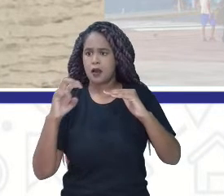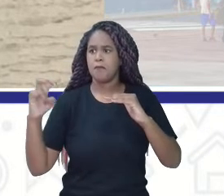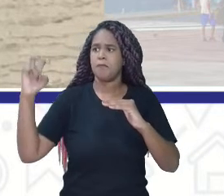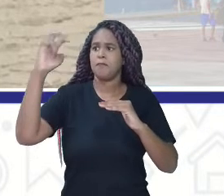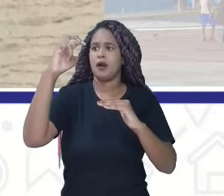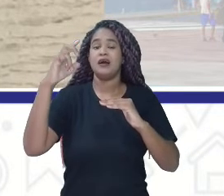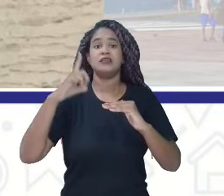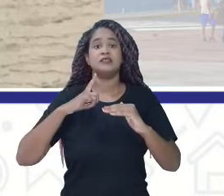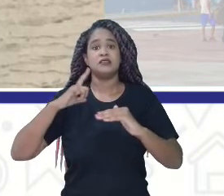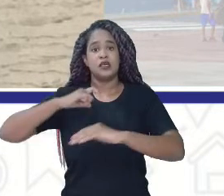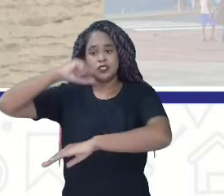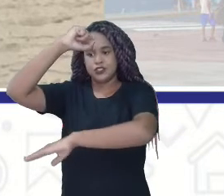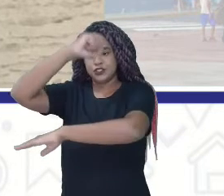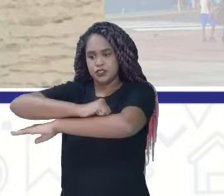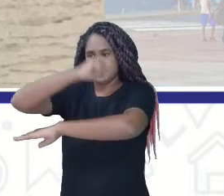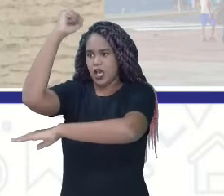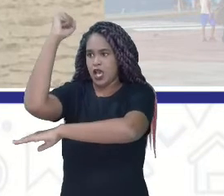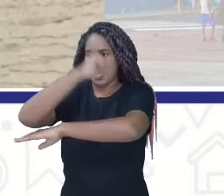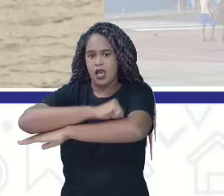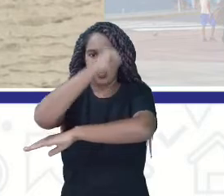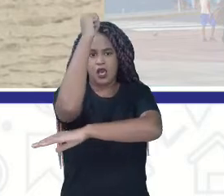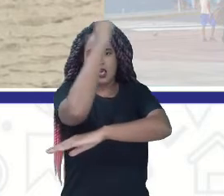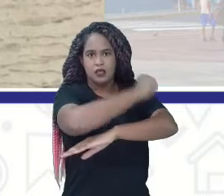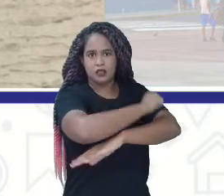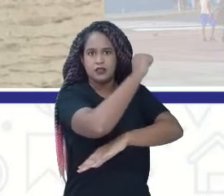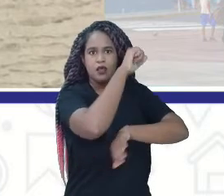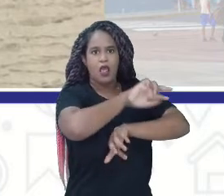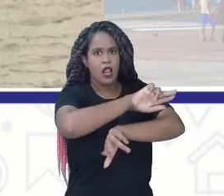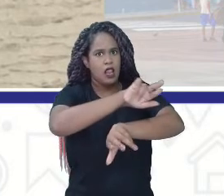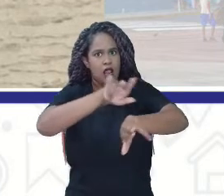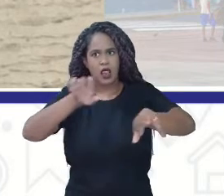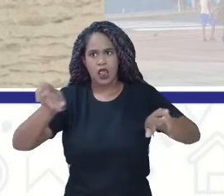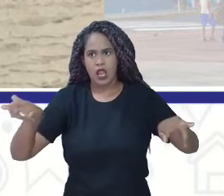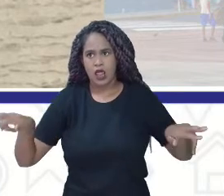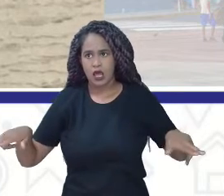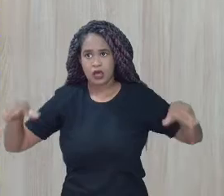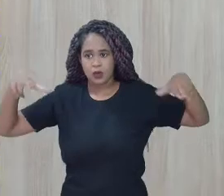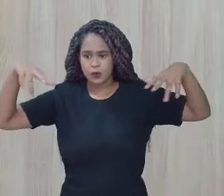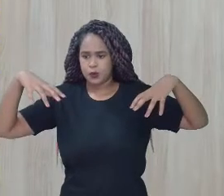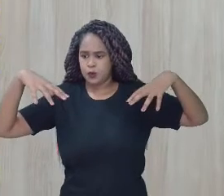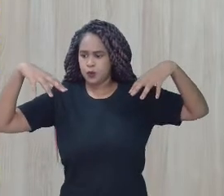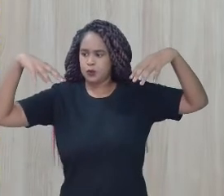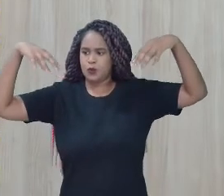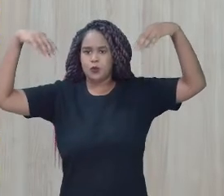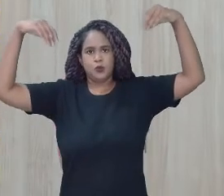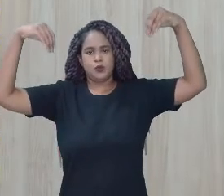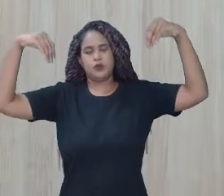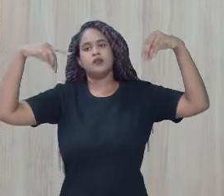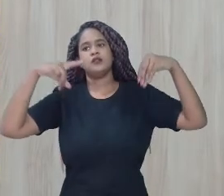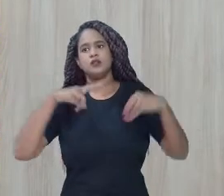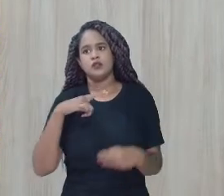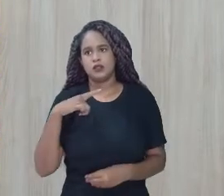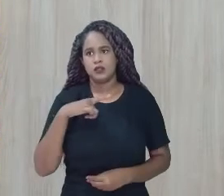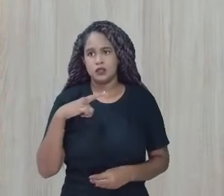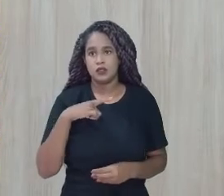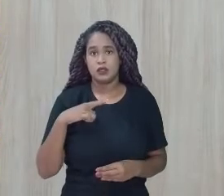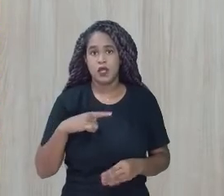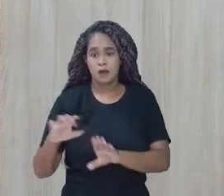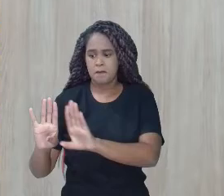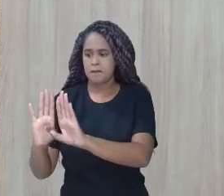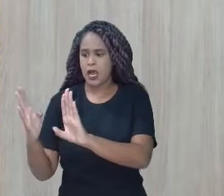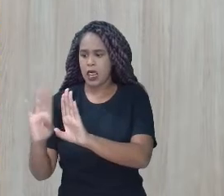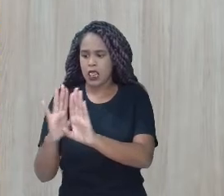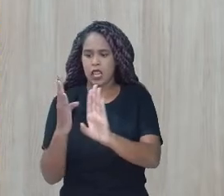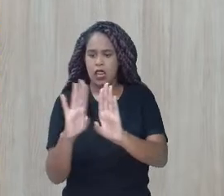de janelas, né? Com torres, observa aí torres, né? Várias portas aqui,